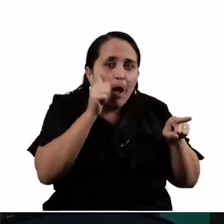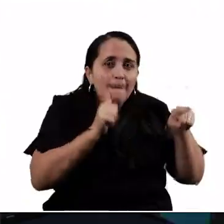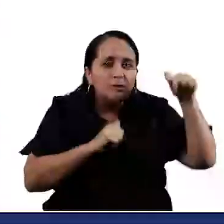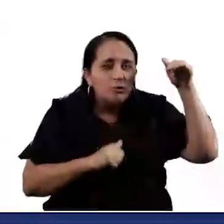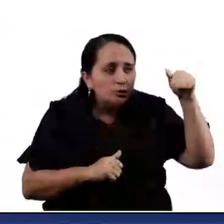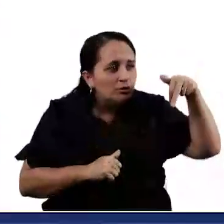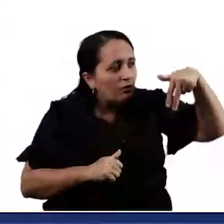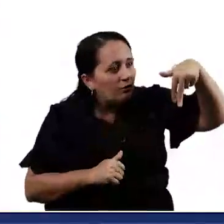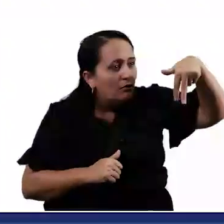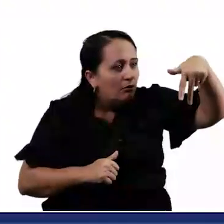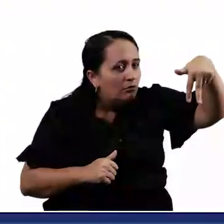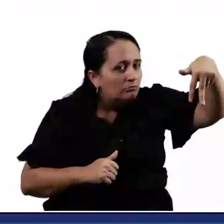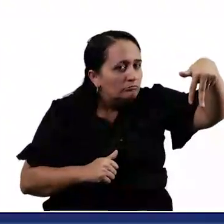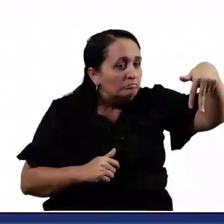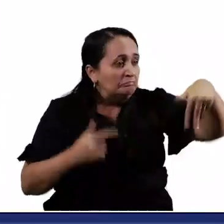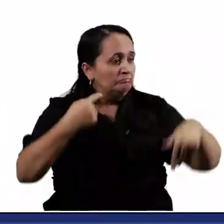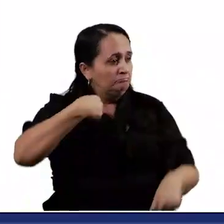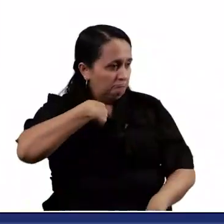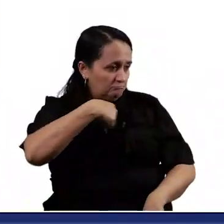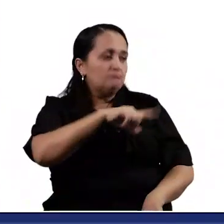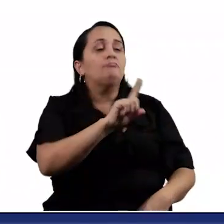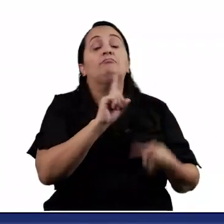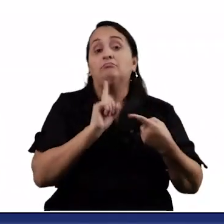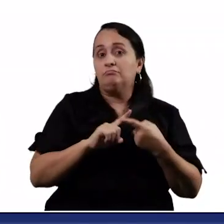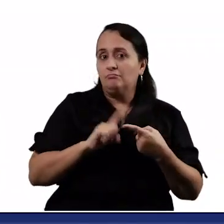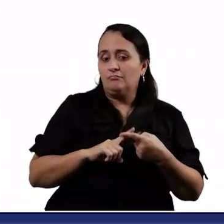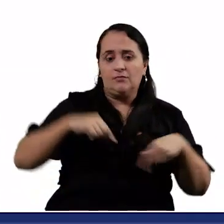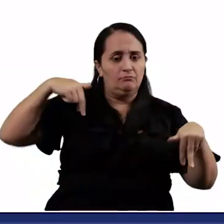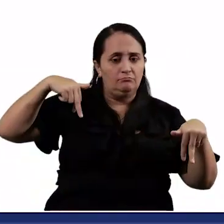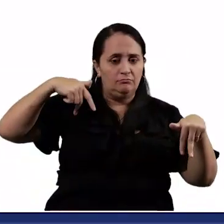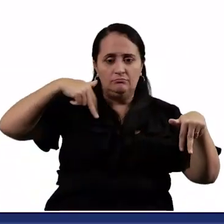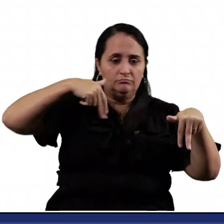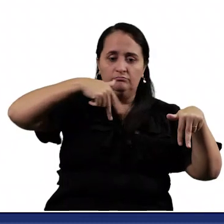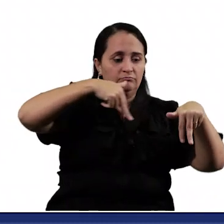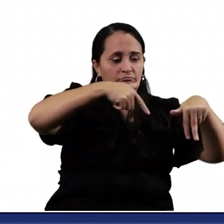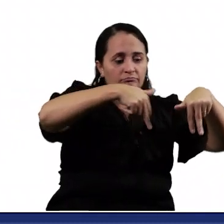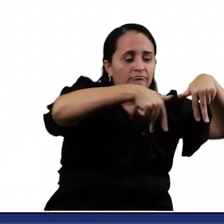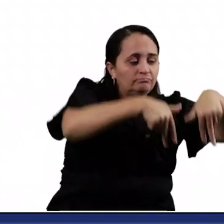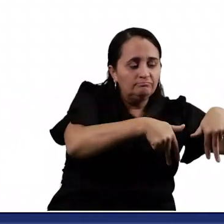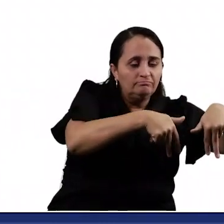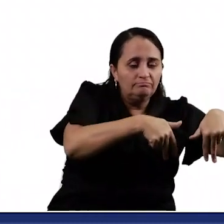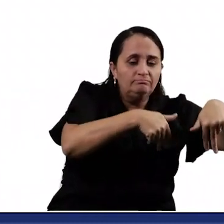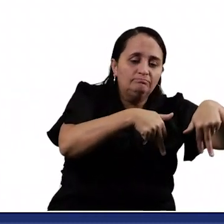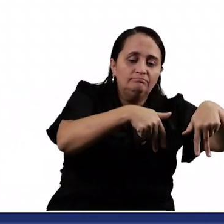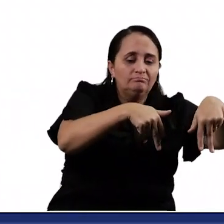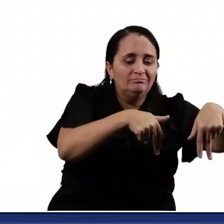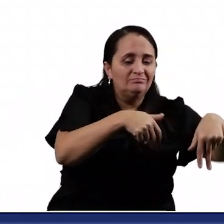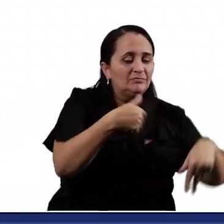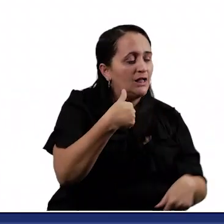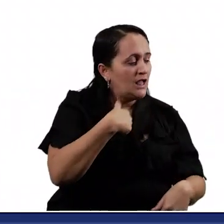E aí tratou de apressar o passo até alcançá-la e se